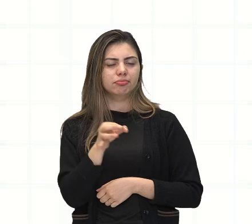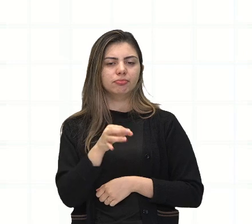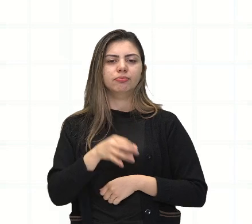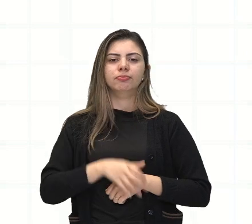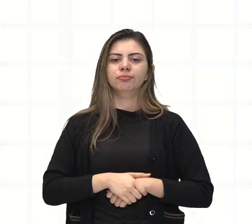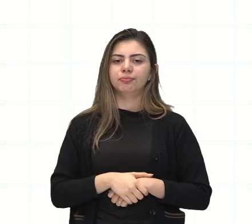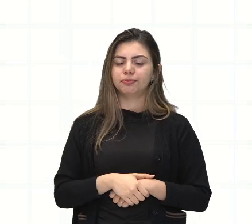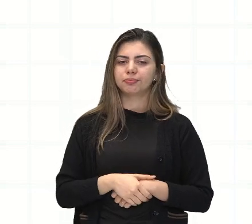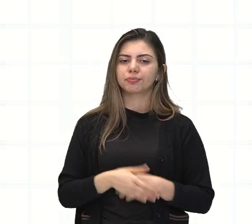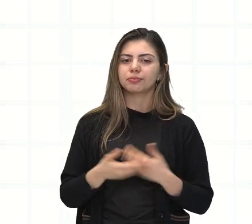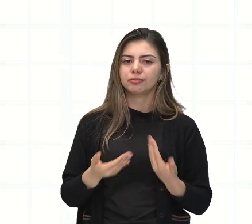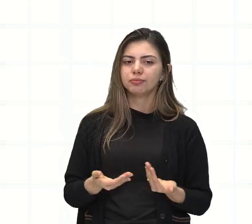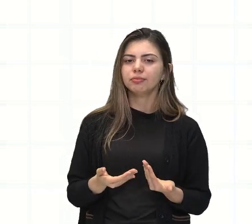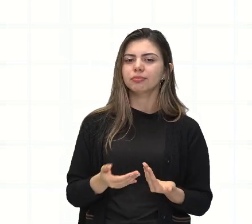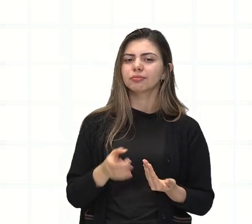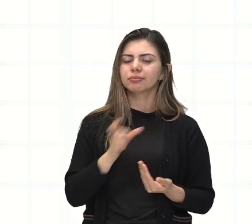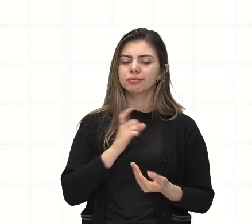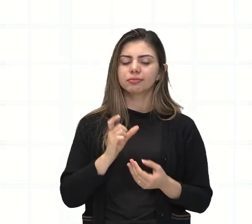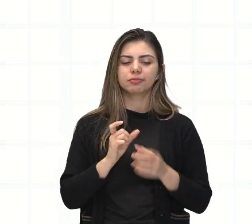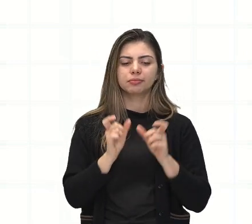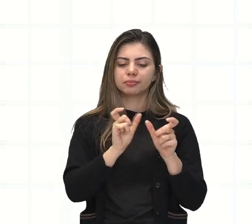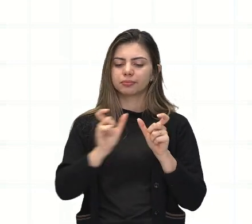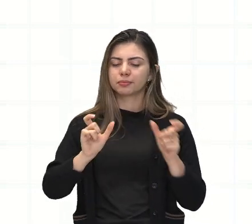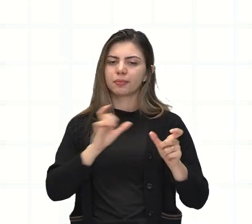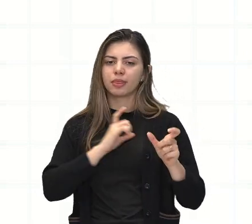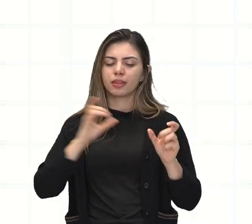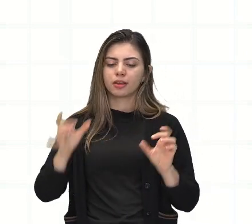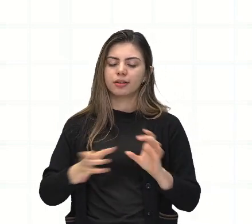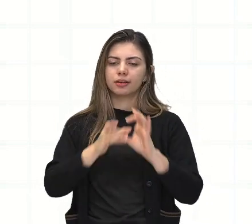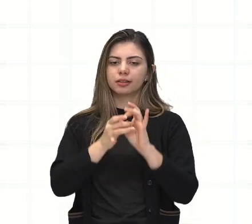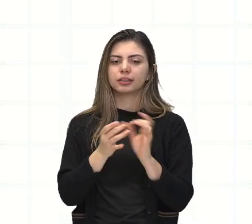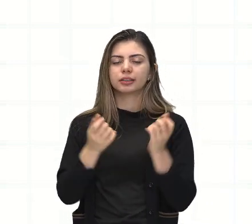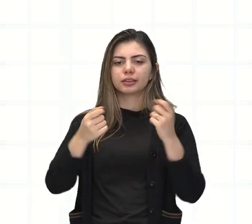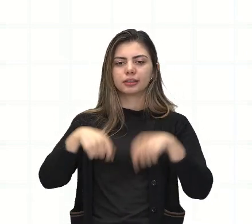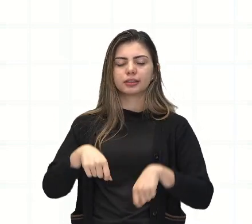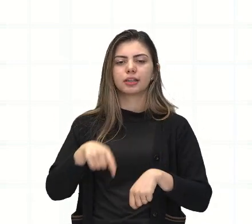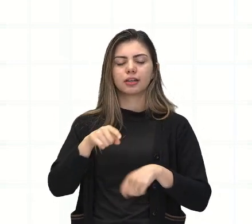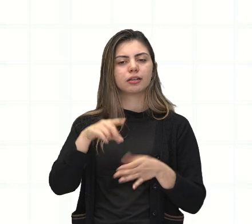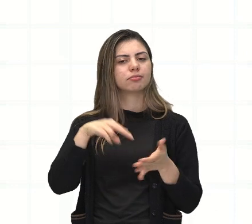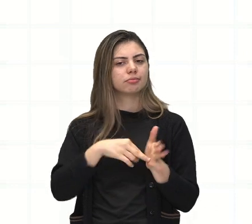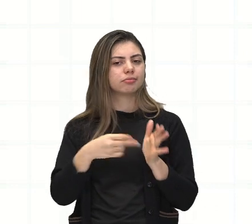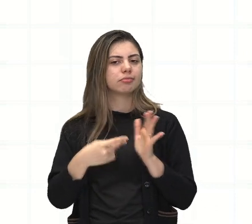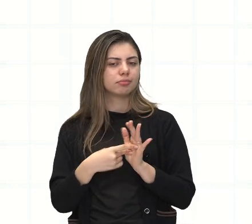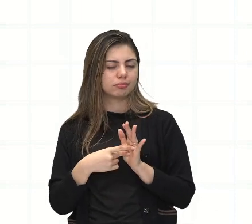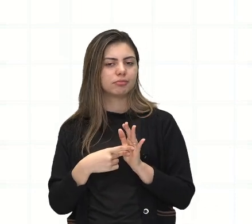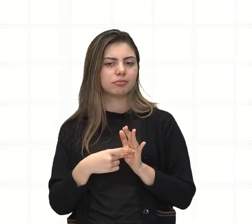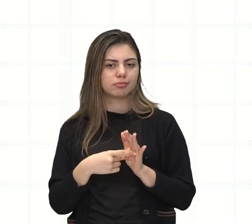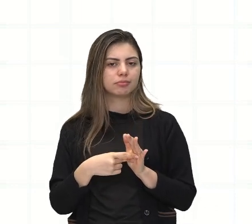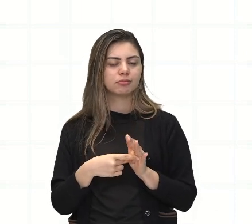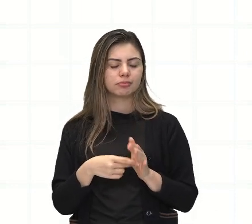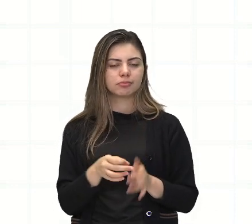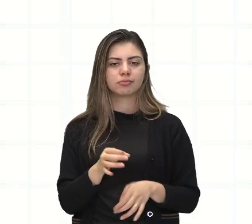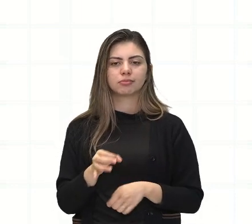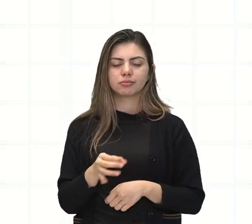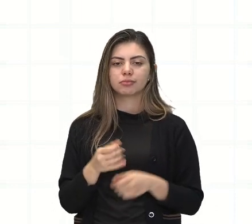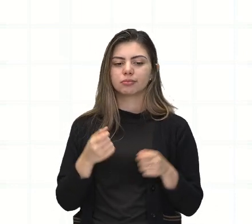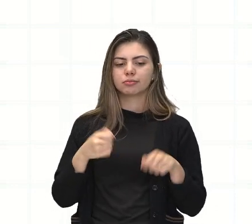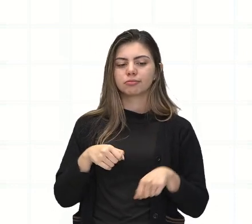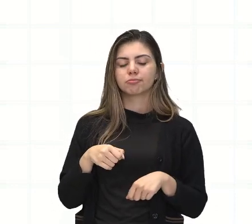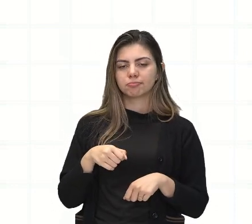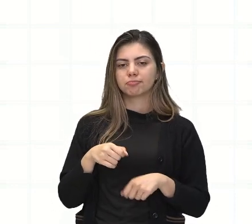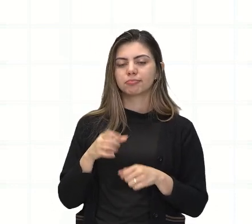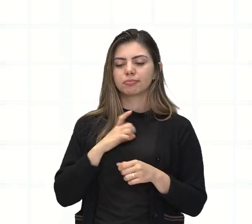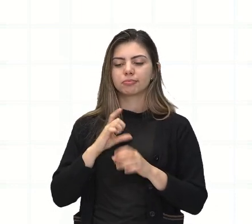as palavras se conectando para dar um sentido, né? Com lógica, com